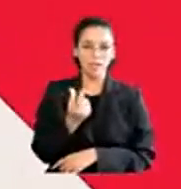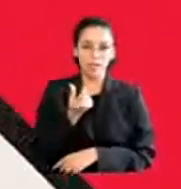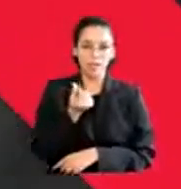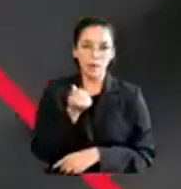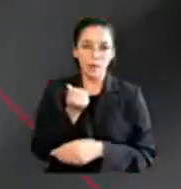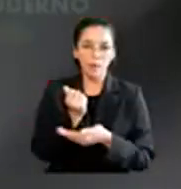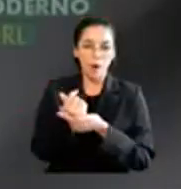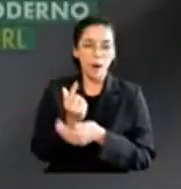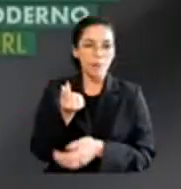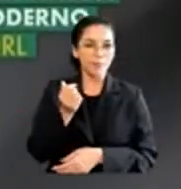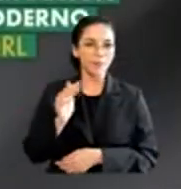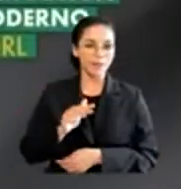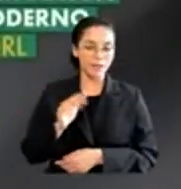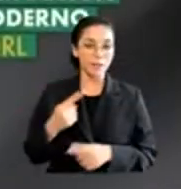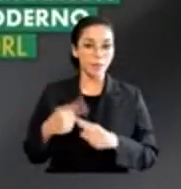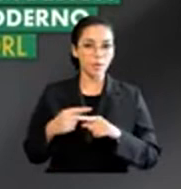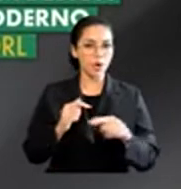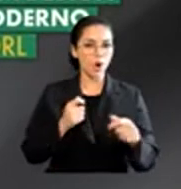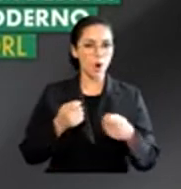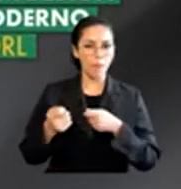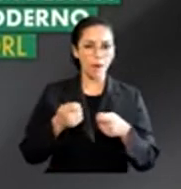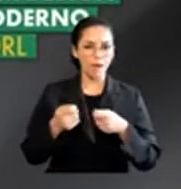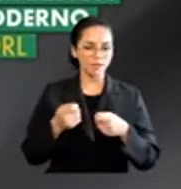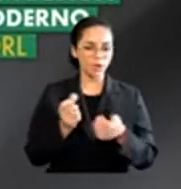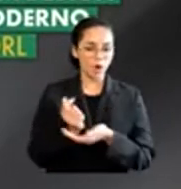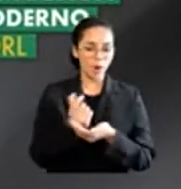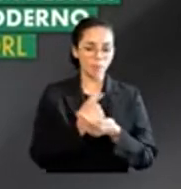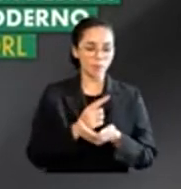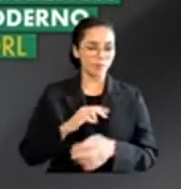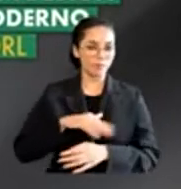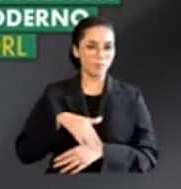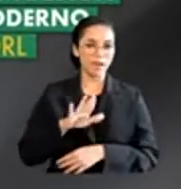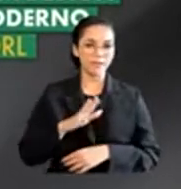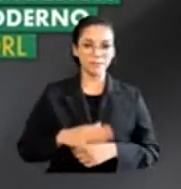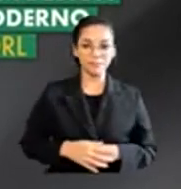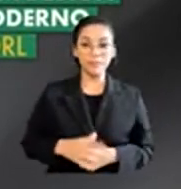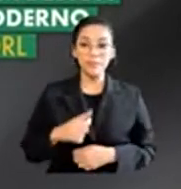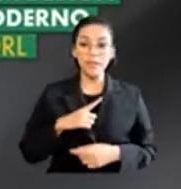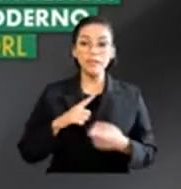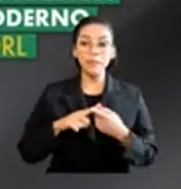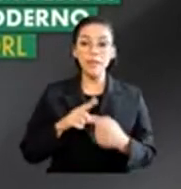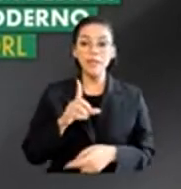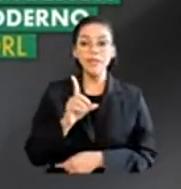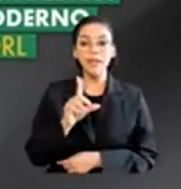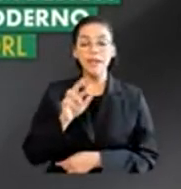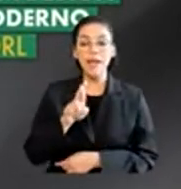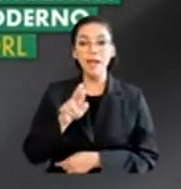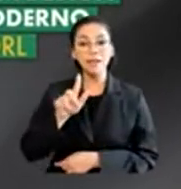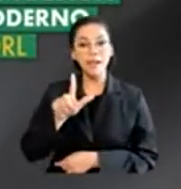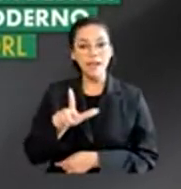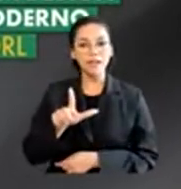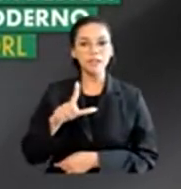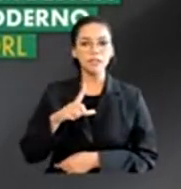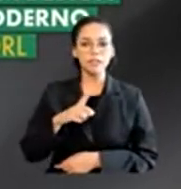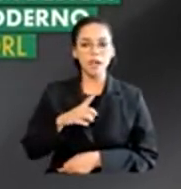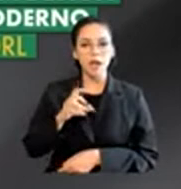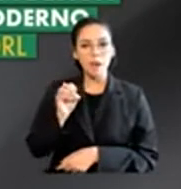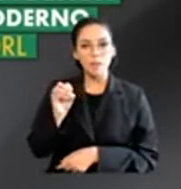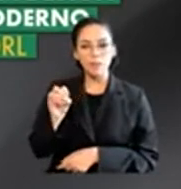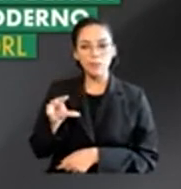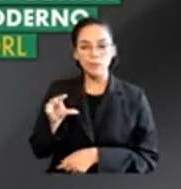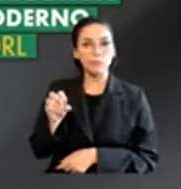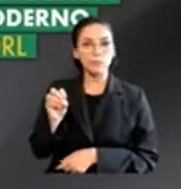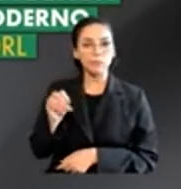comercializadas. O grupo óptico também conta com DRL, aquele sinal luminoso que é acionado assim que o motorista dá a